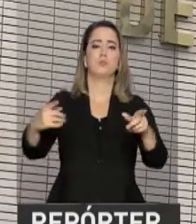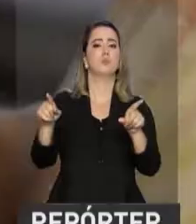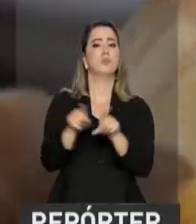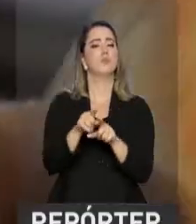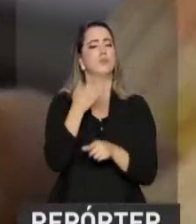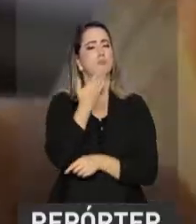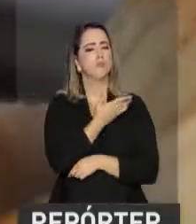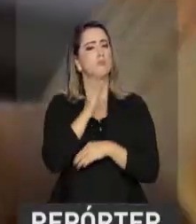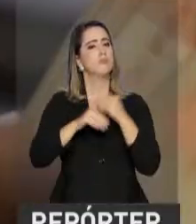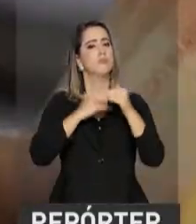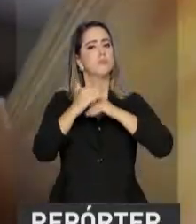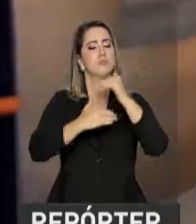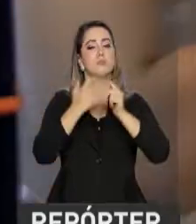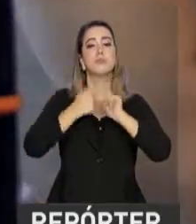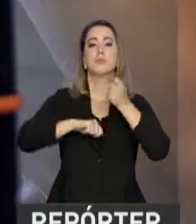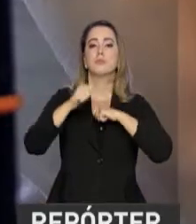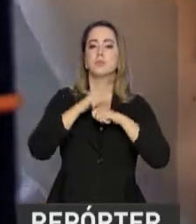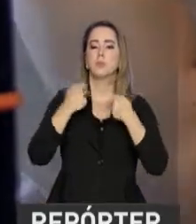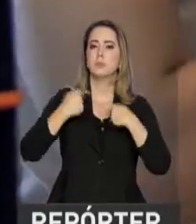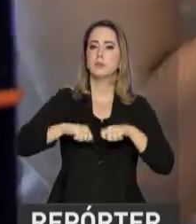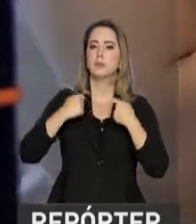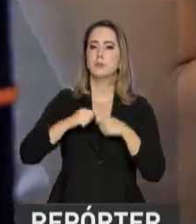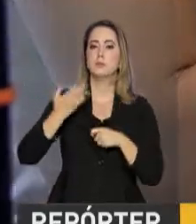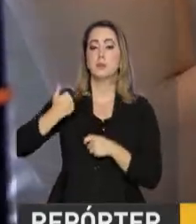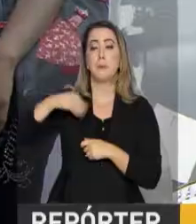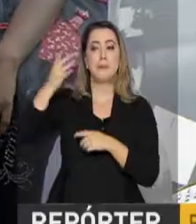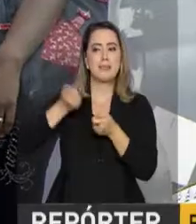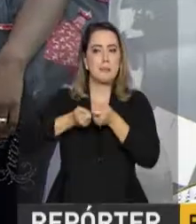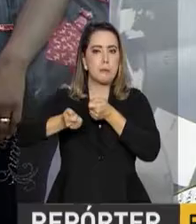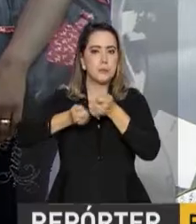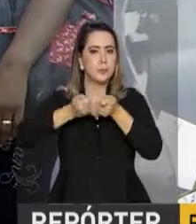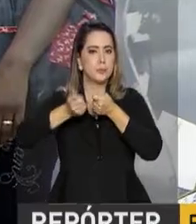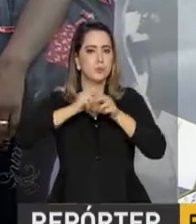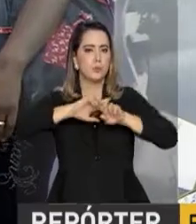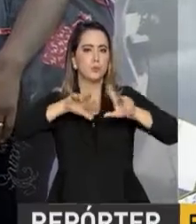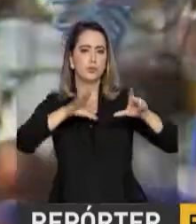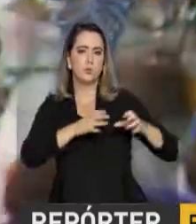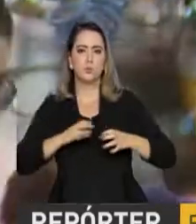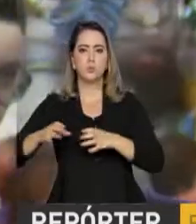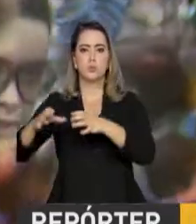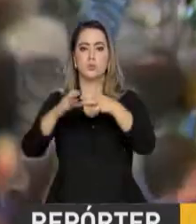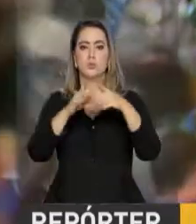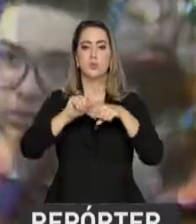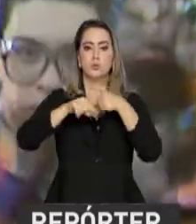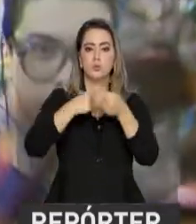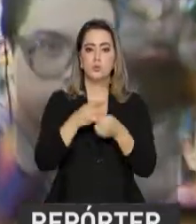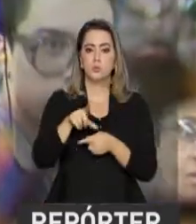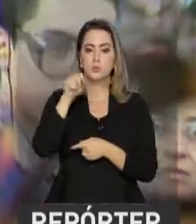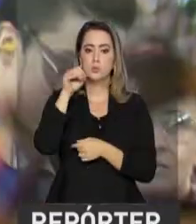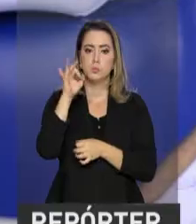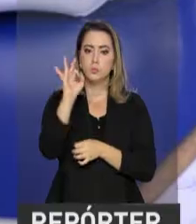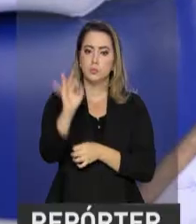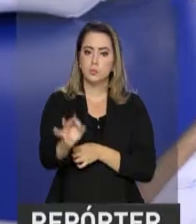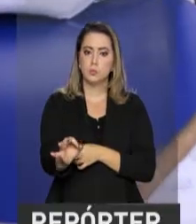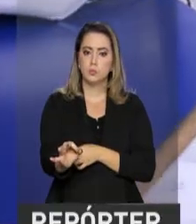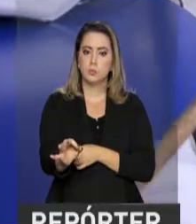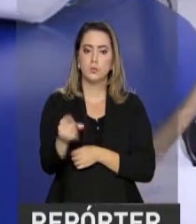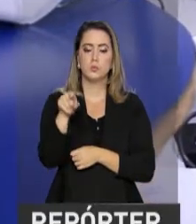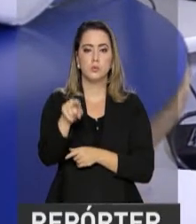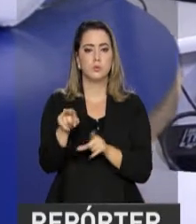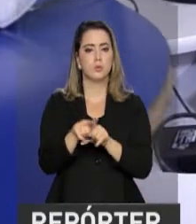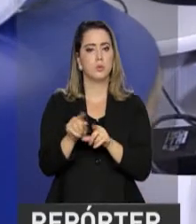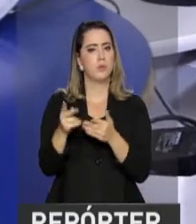gestão o crescimento da economia deverá ser mais equilibrado nos diversos setores após decisões corretas e adequadas